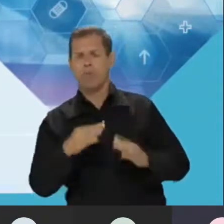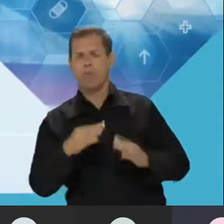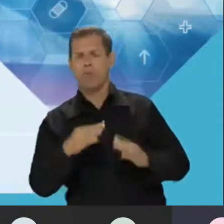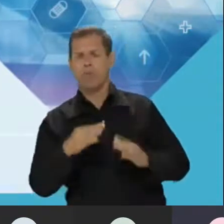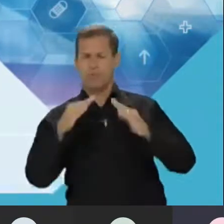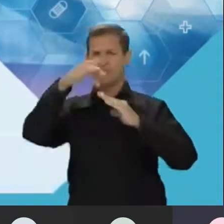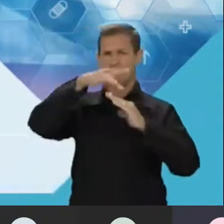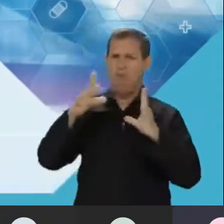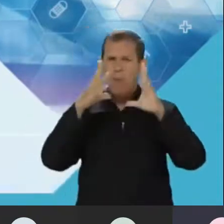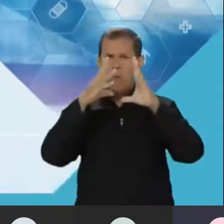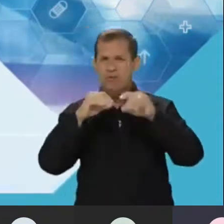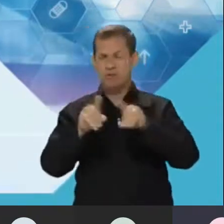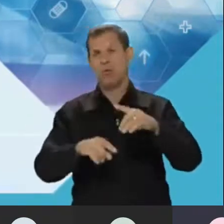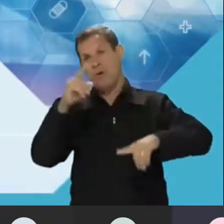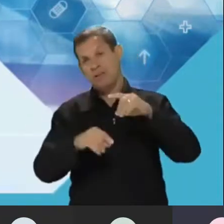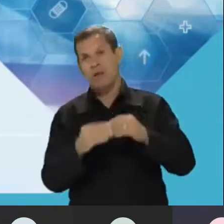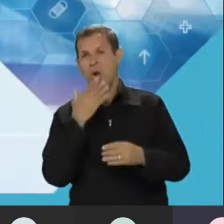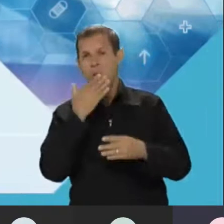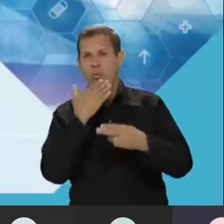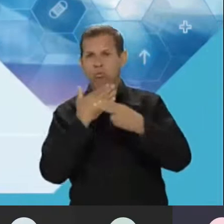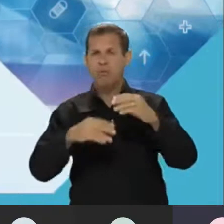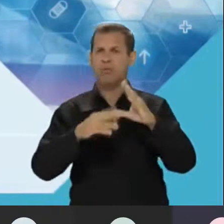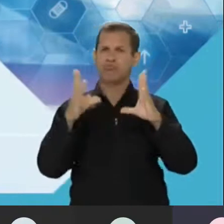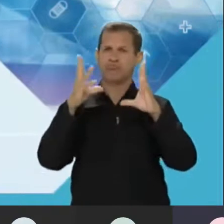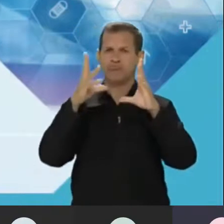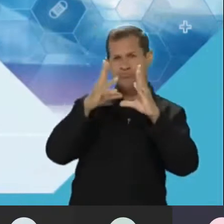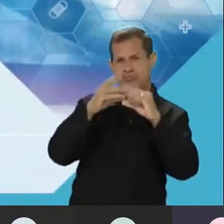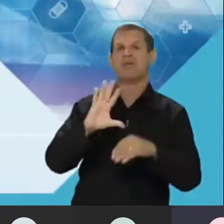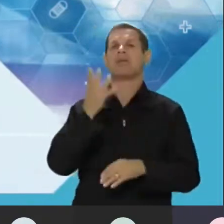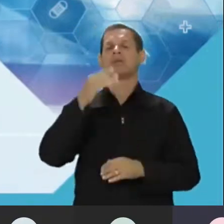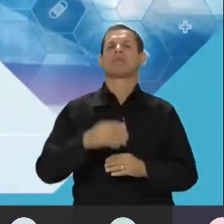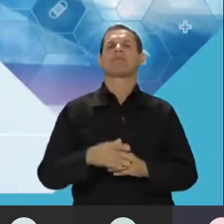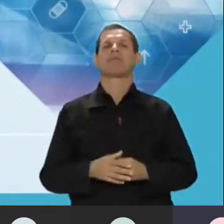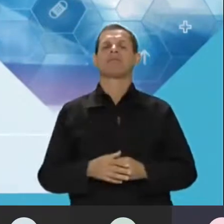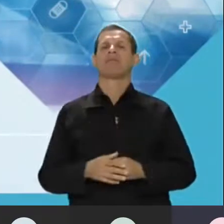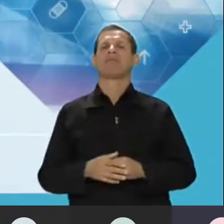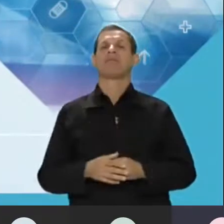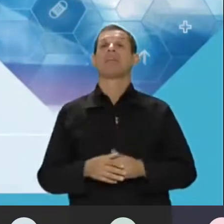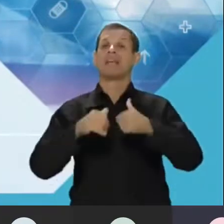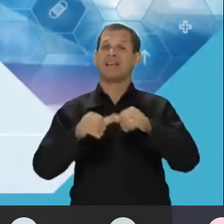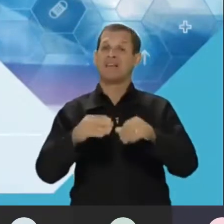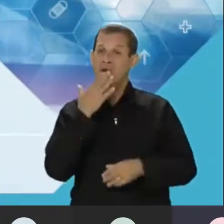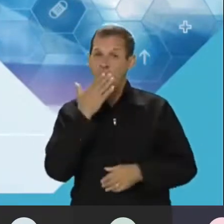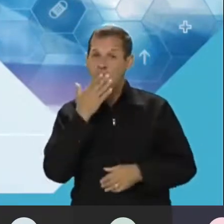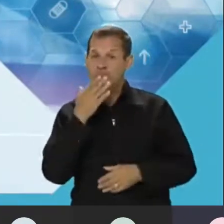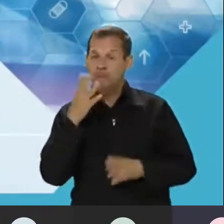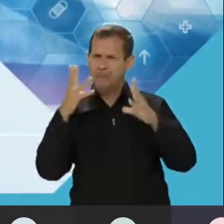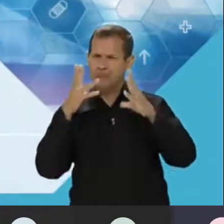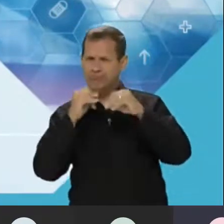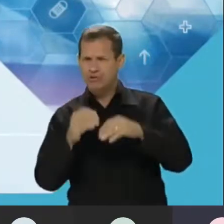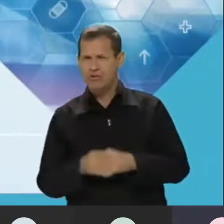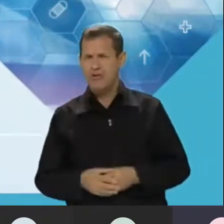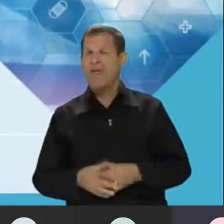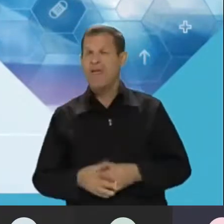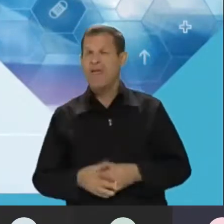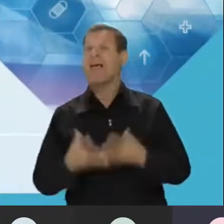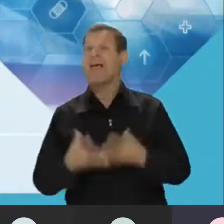cobertura escura, tá? Ou um material ou uma coloração escura. O que acontece? Essa coloração, ela